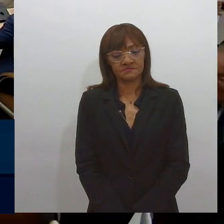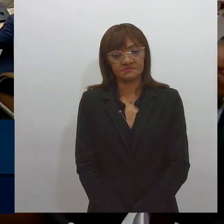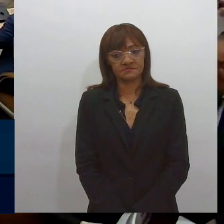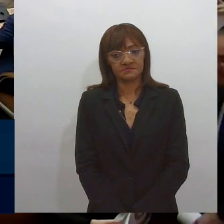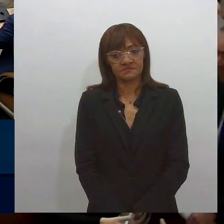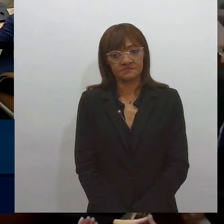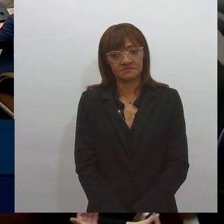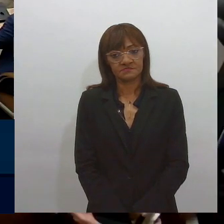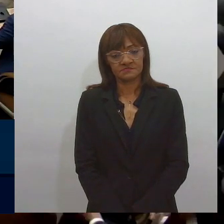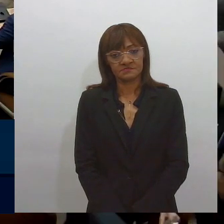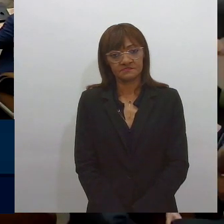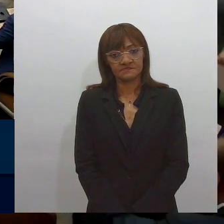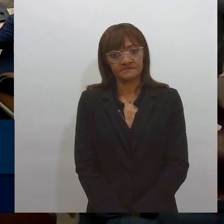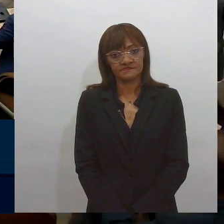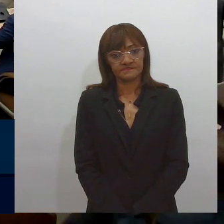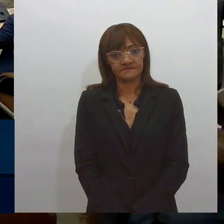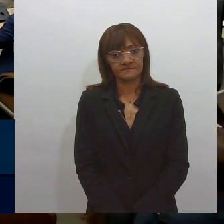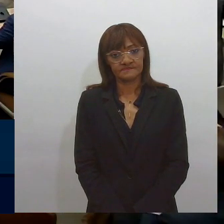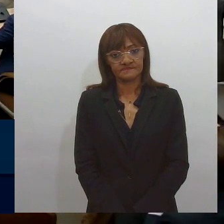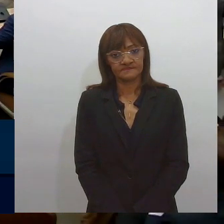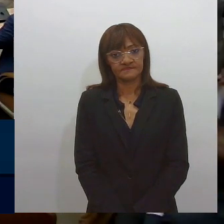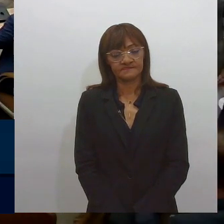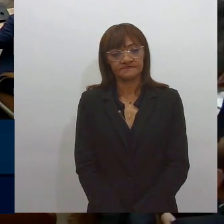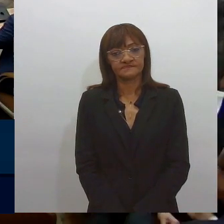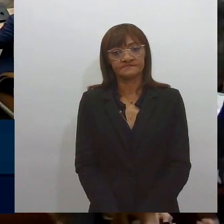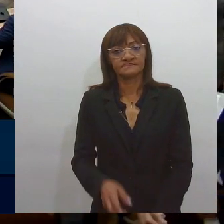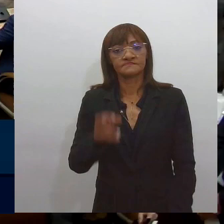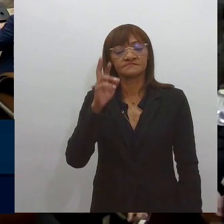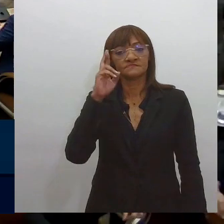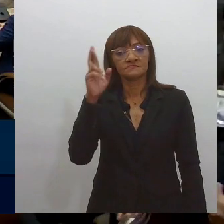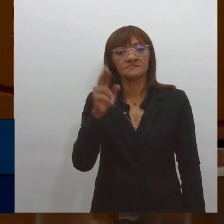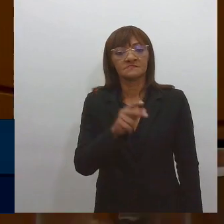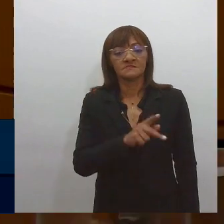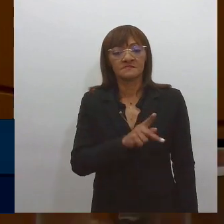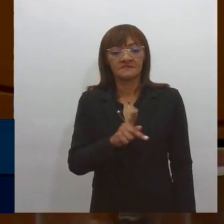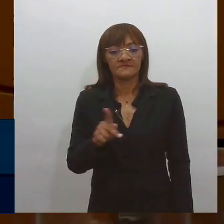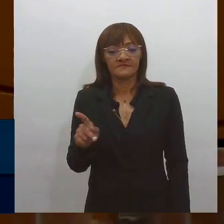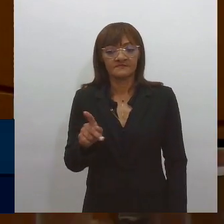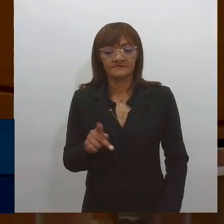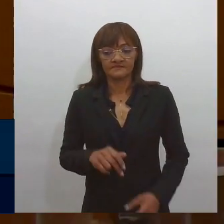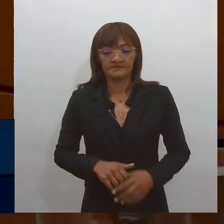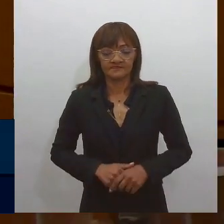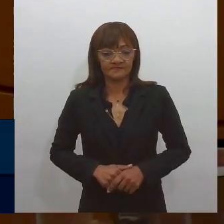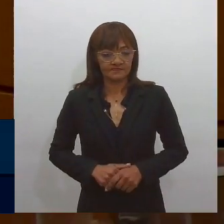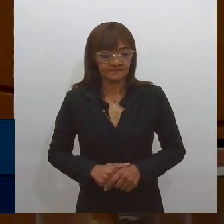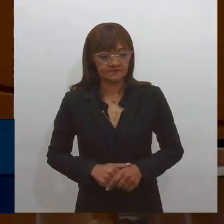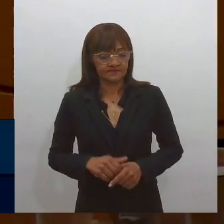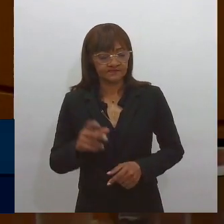senhor presidente senhores deputados senhoras